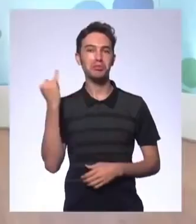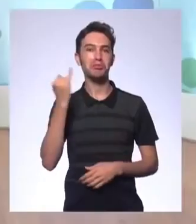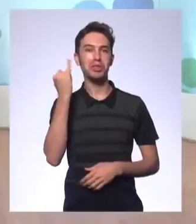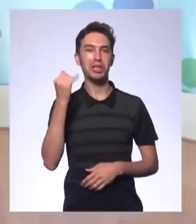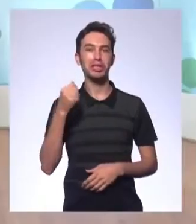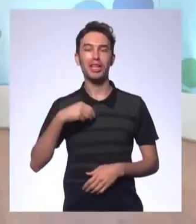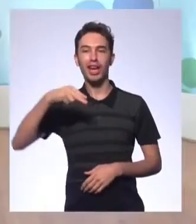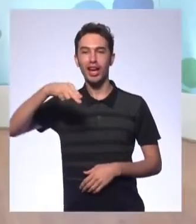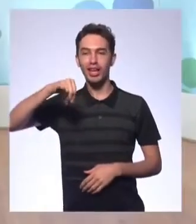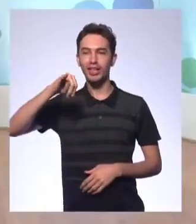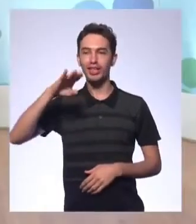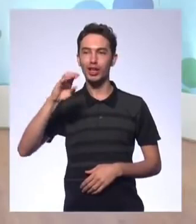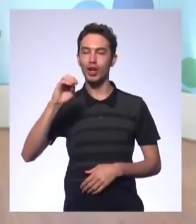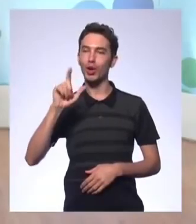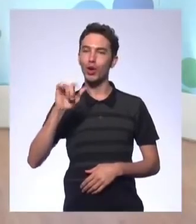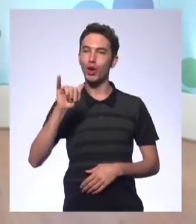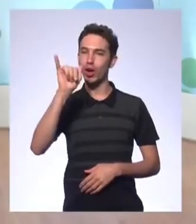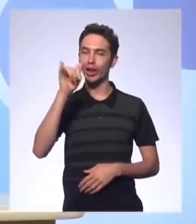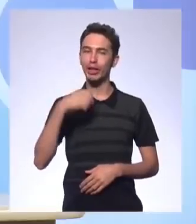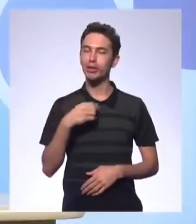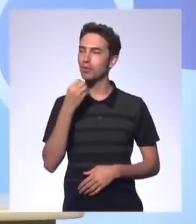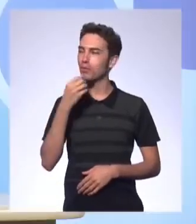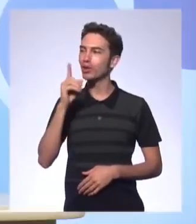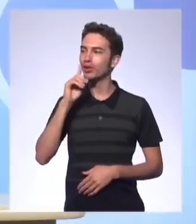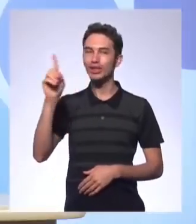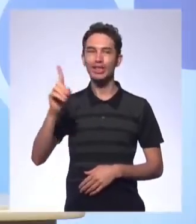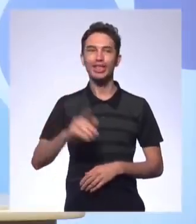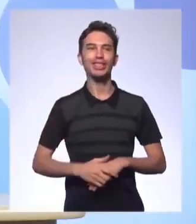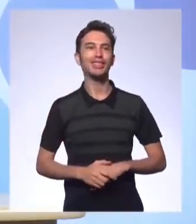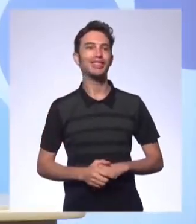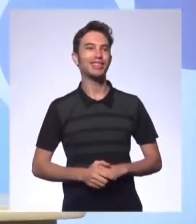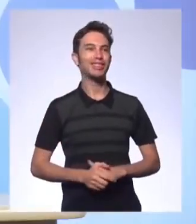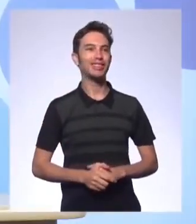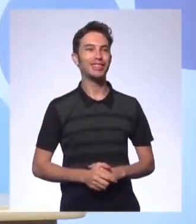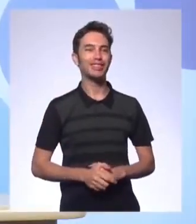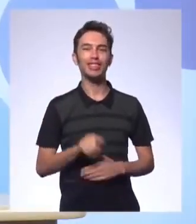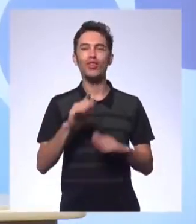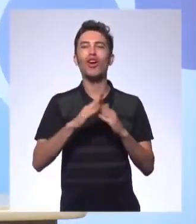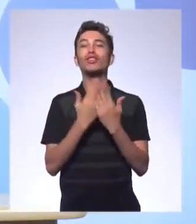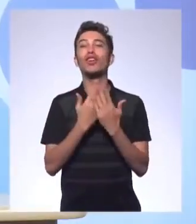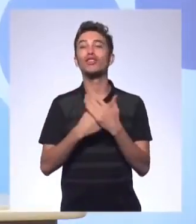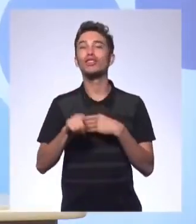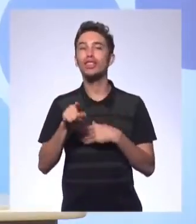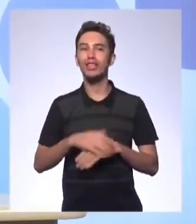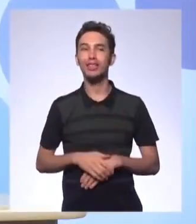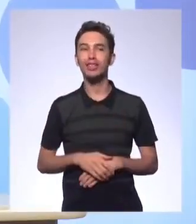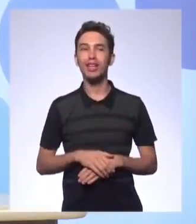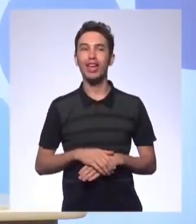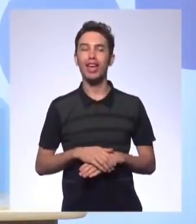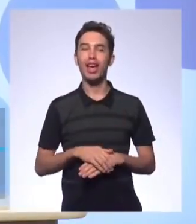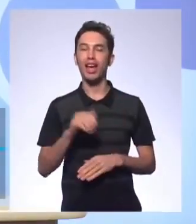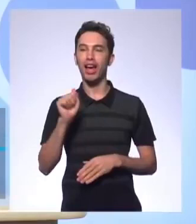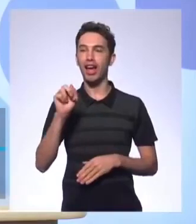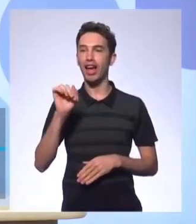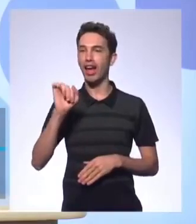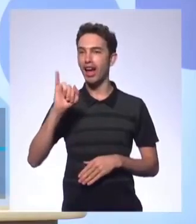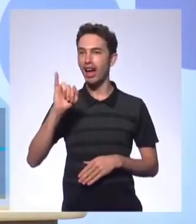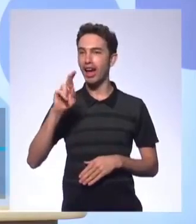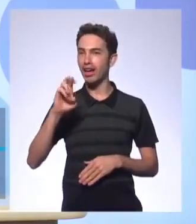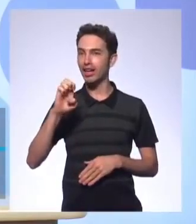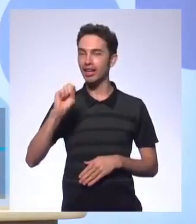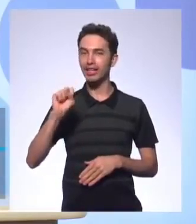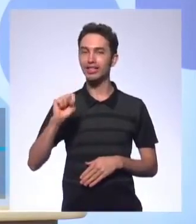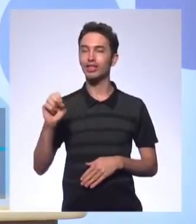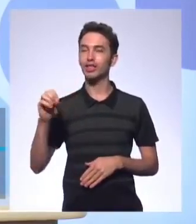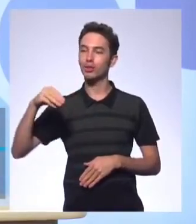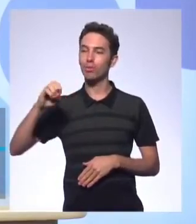a Nicole. Oi, Nicole, bom dia. Oi, bom dia. De qual escola você é? Eu sou da escola Aires de Moura. Aires de Moura.